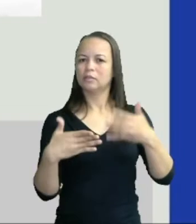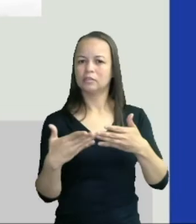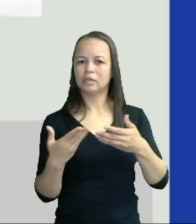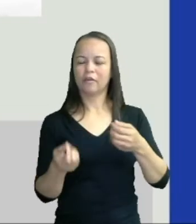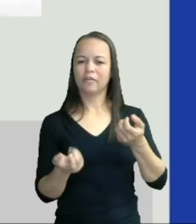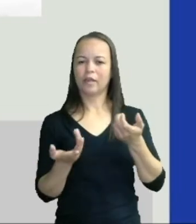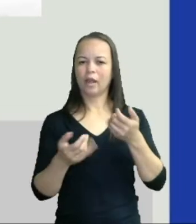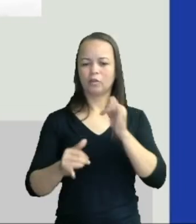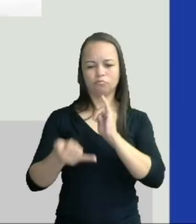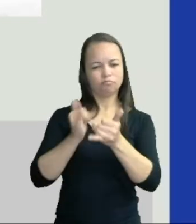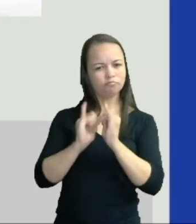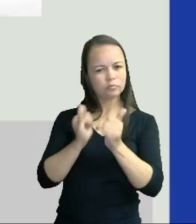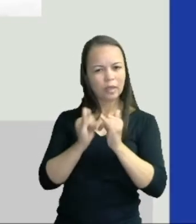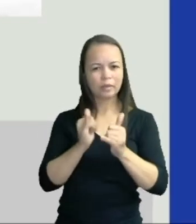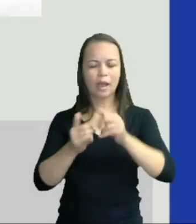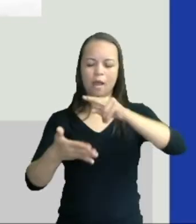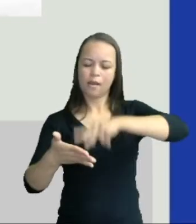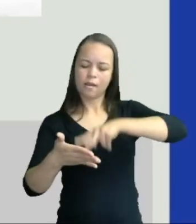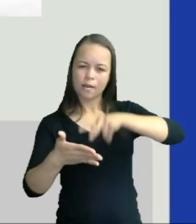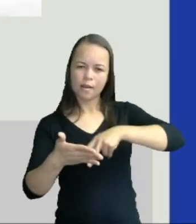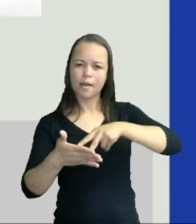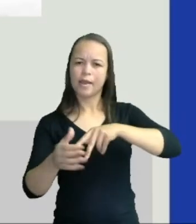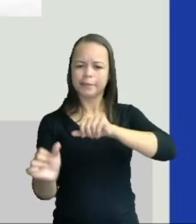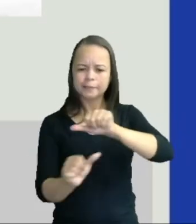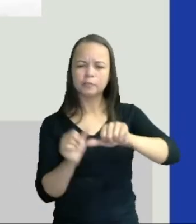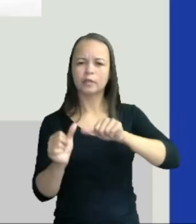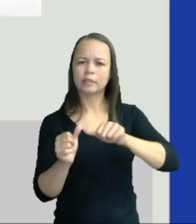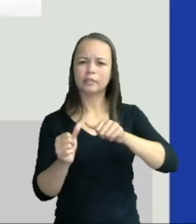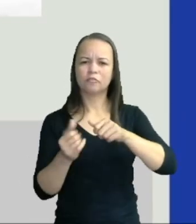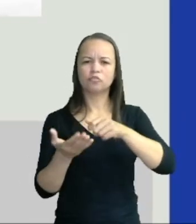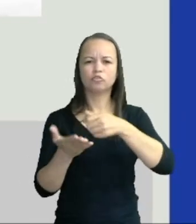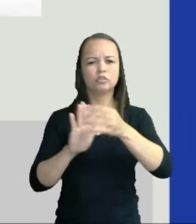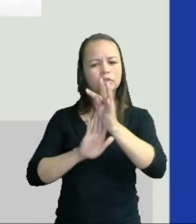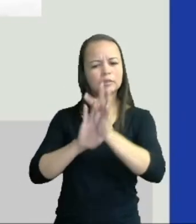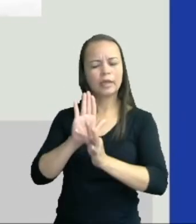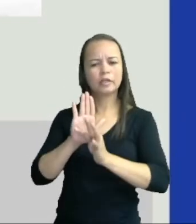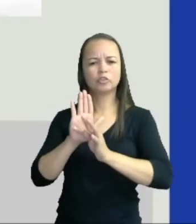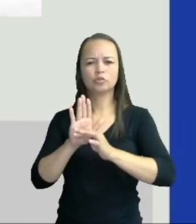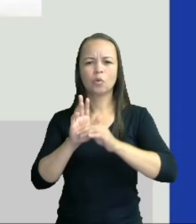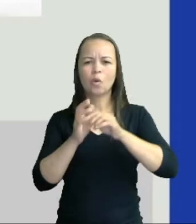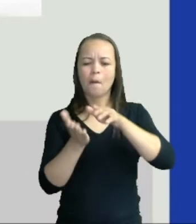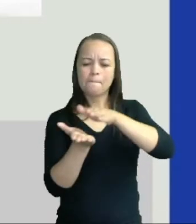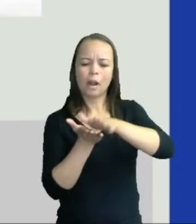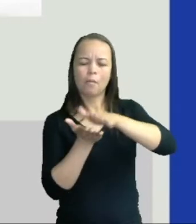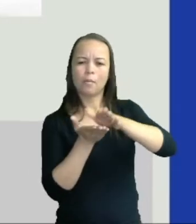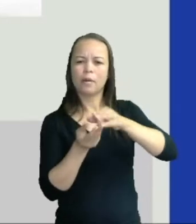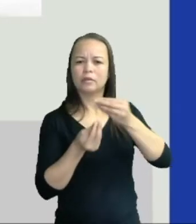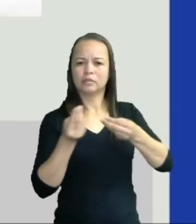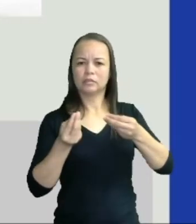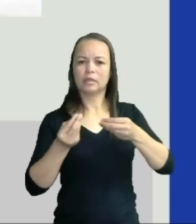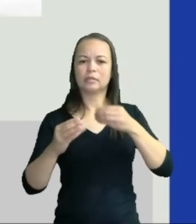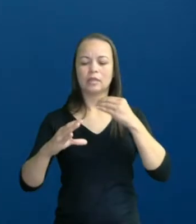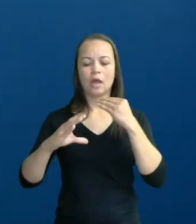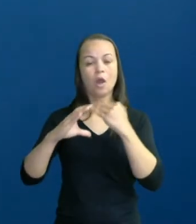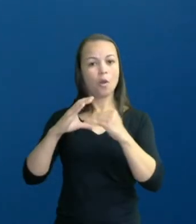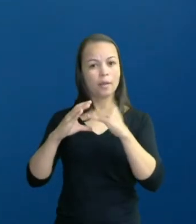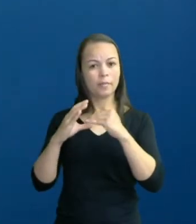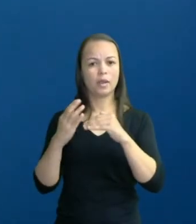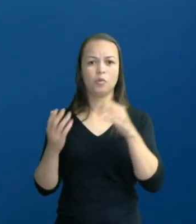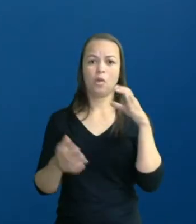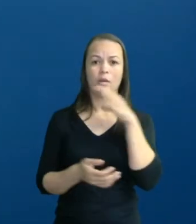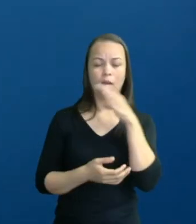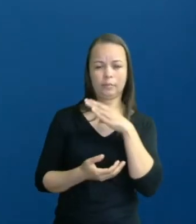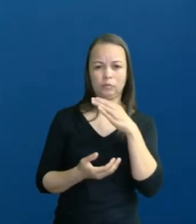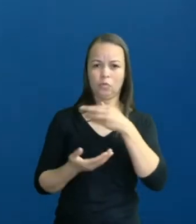se formar. Nos anos 2000, né? No anos 2000, a era do smartphone, com o intuito